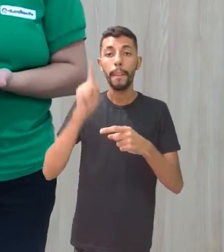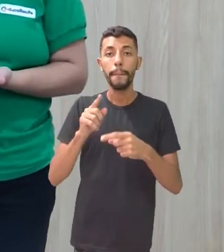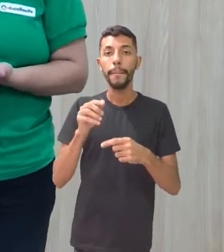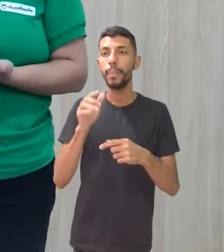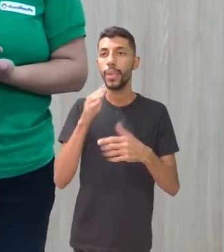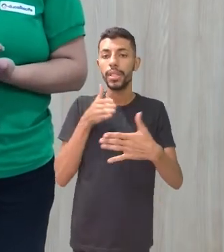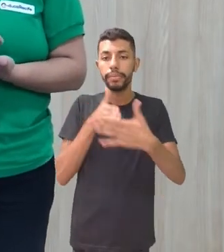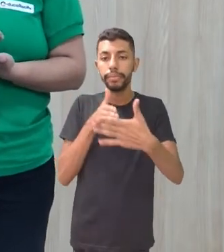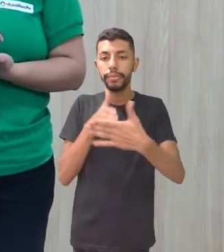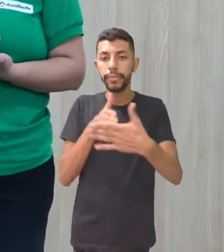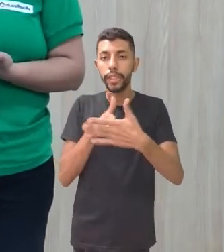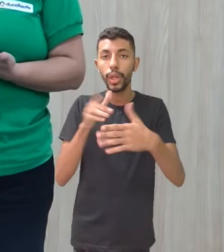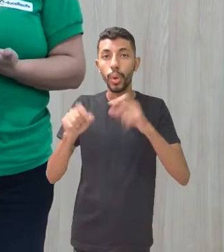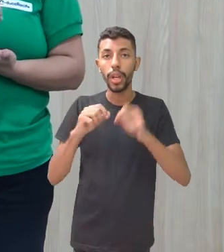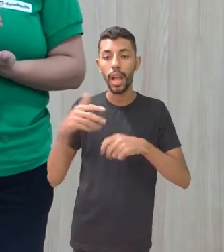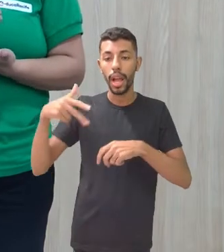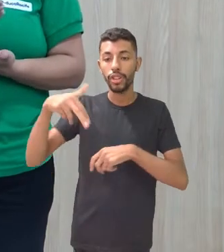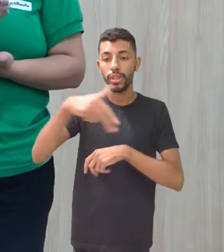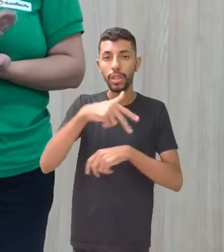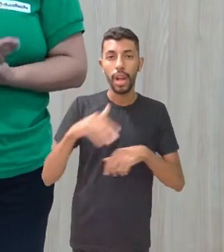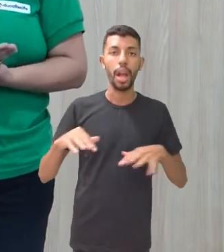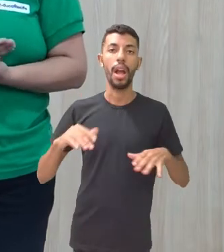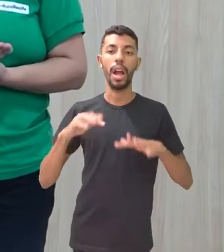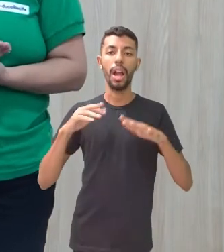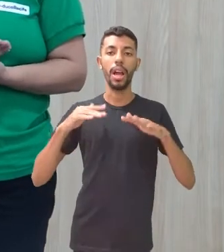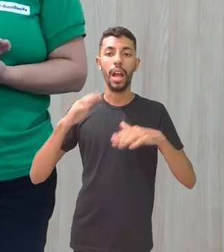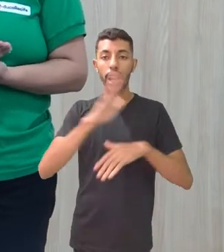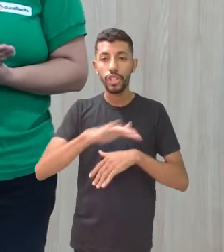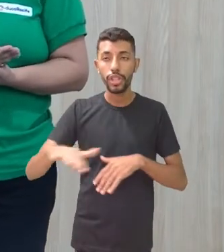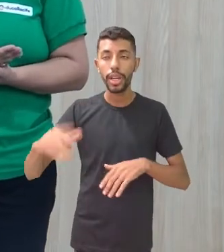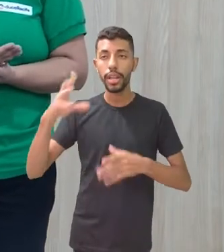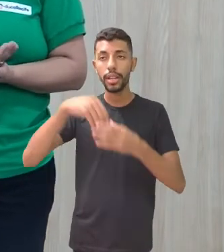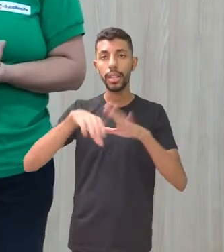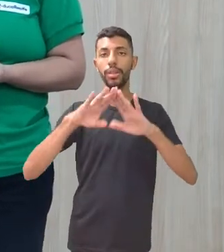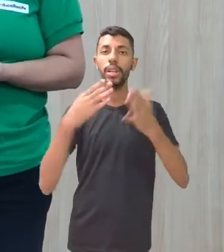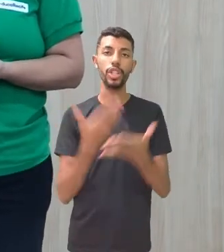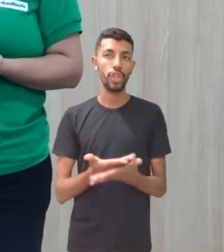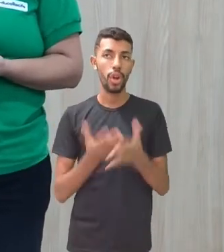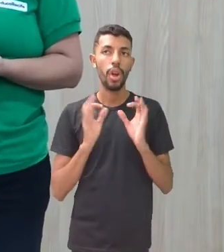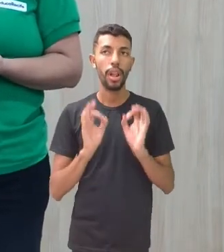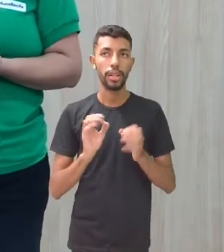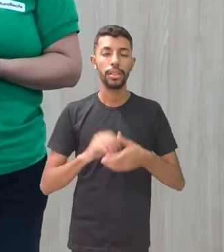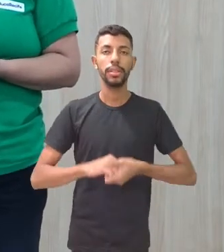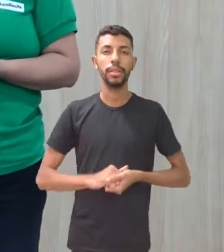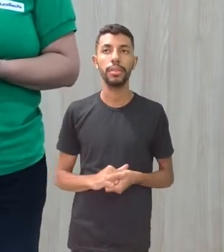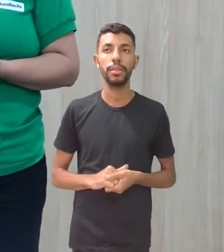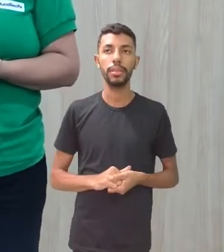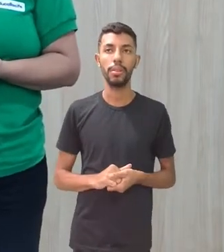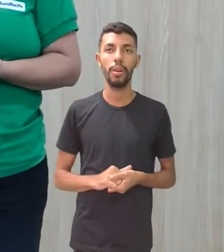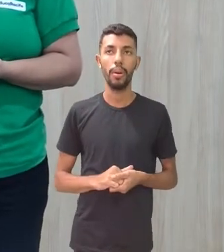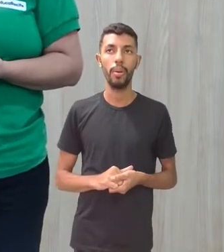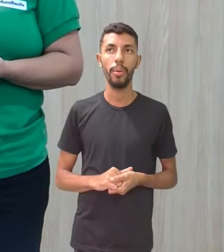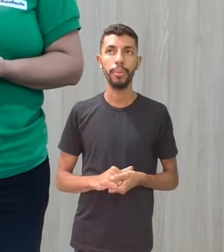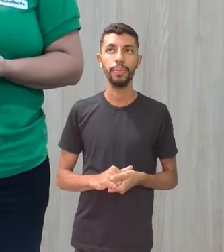circulação dessas crianças dentro das creches, das escolas, certo?